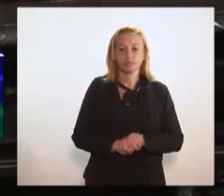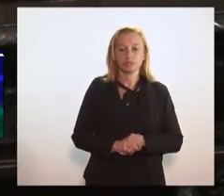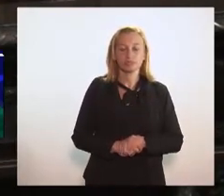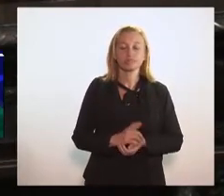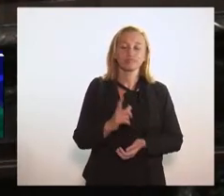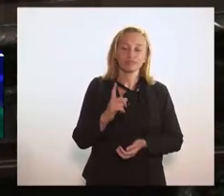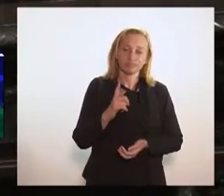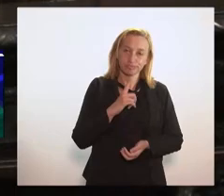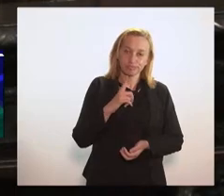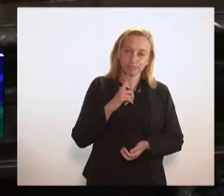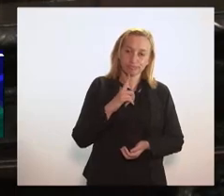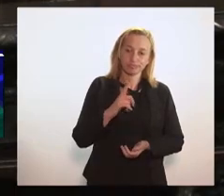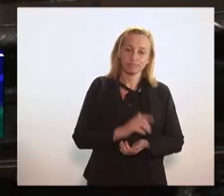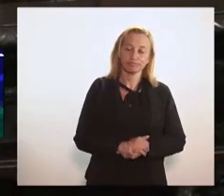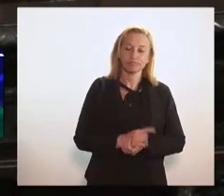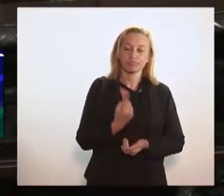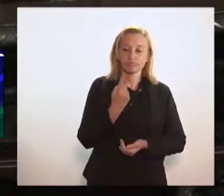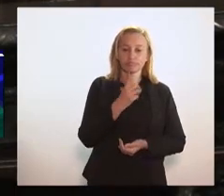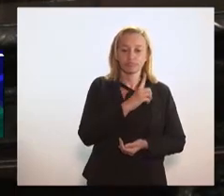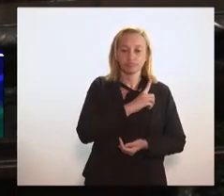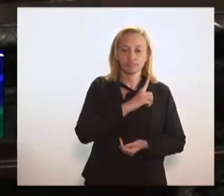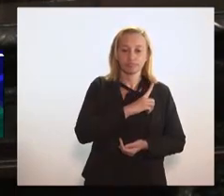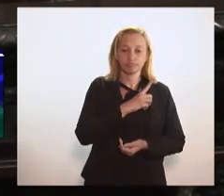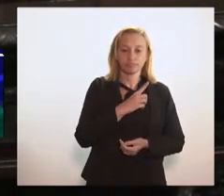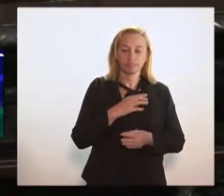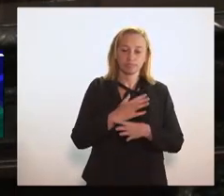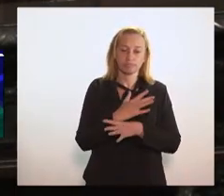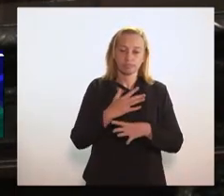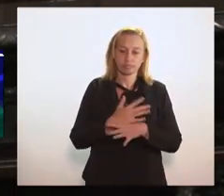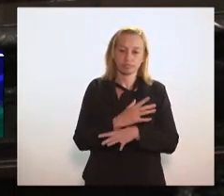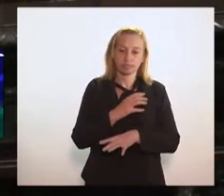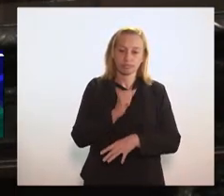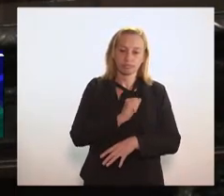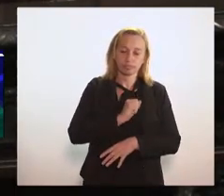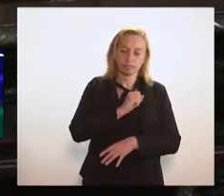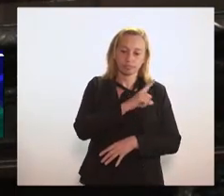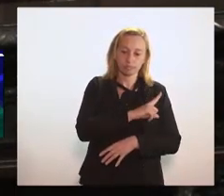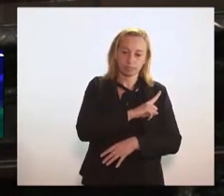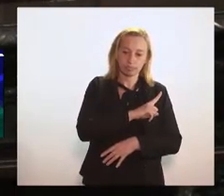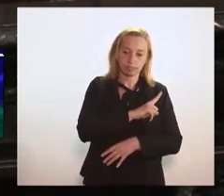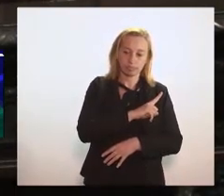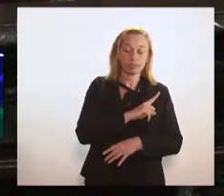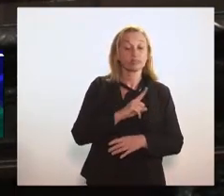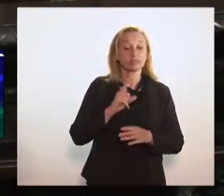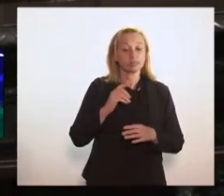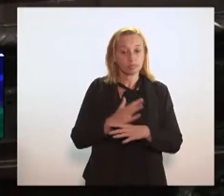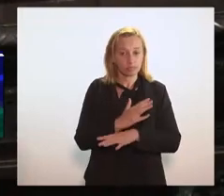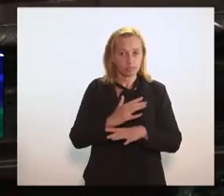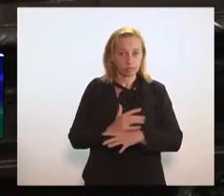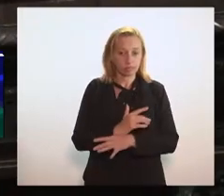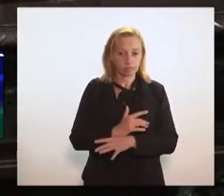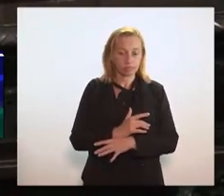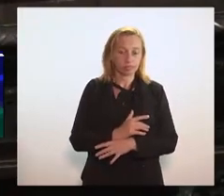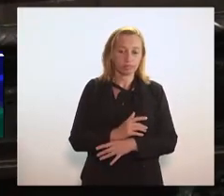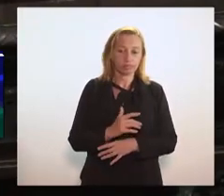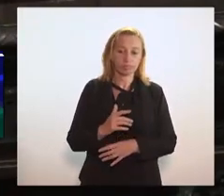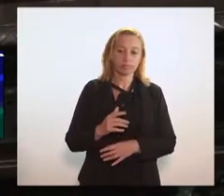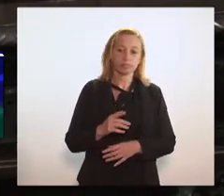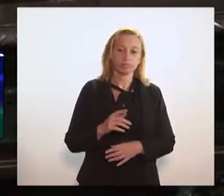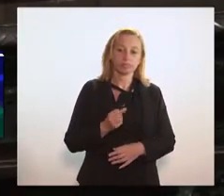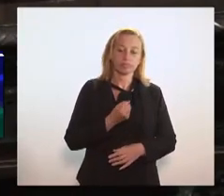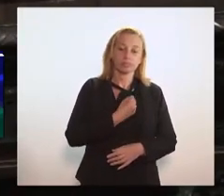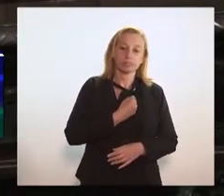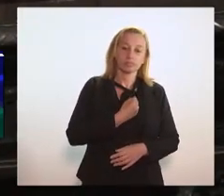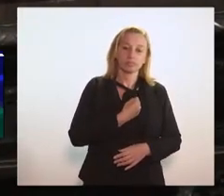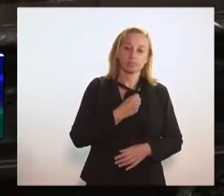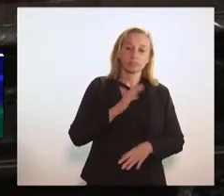tenha uma delegacia numa cidade de São Gonçalo, cidade essa com população de mais de 1 milhão